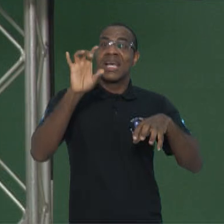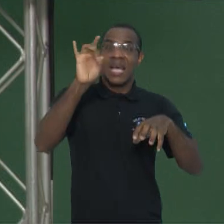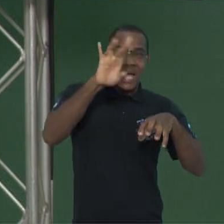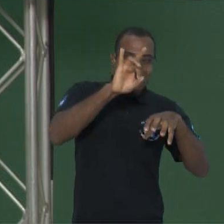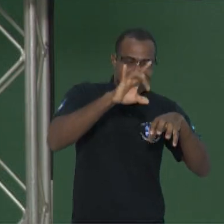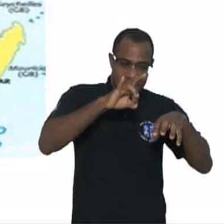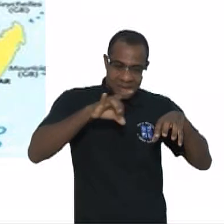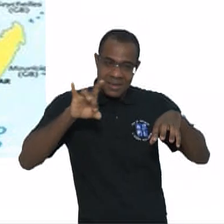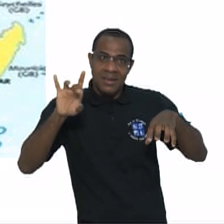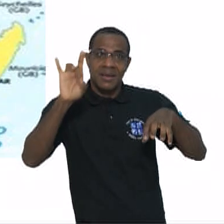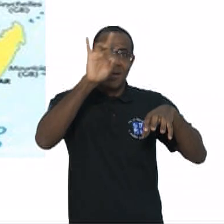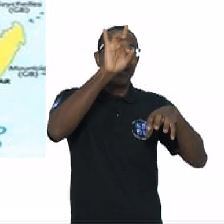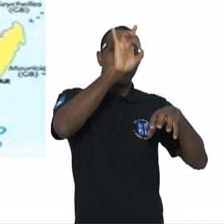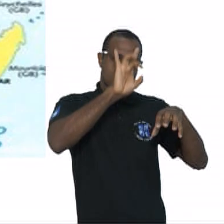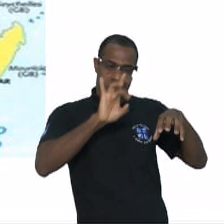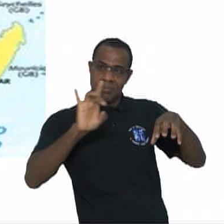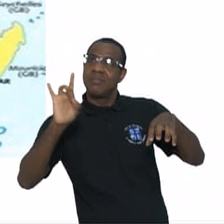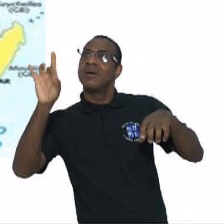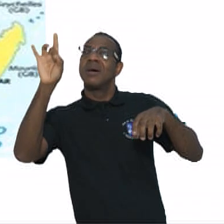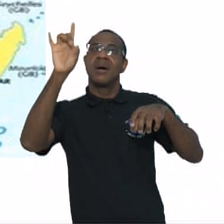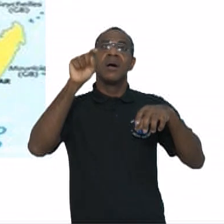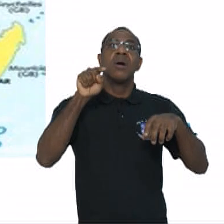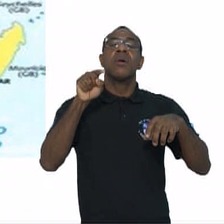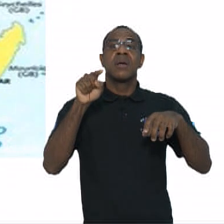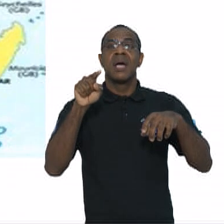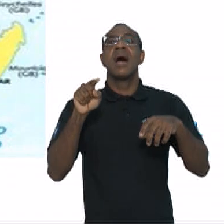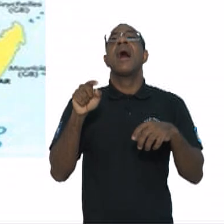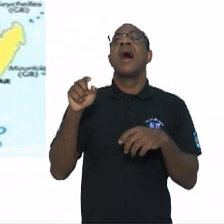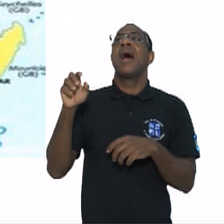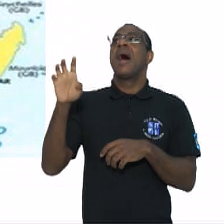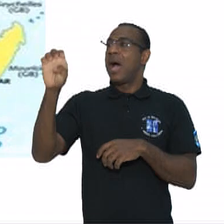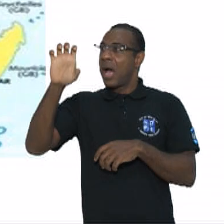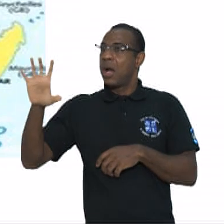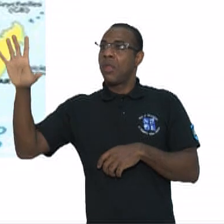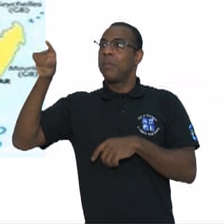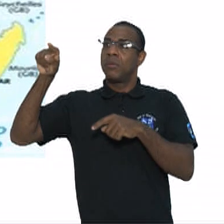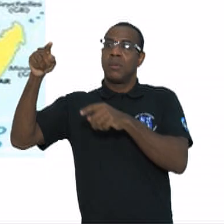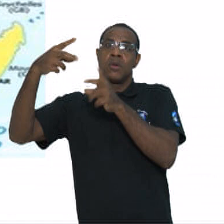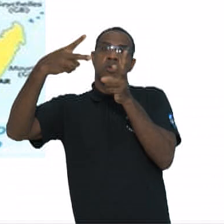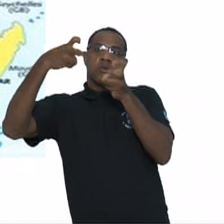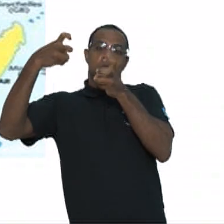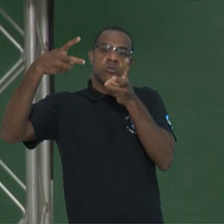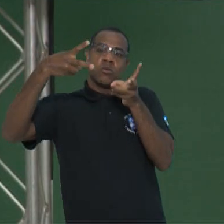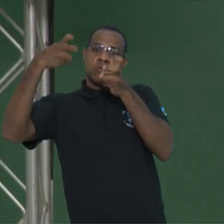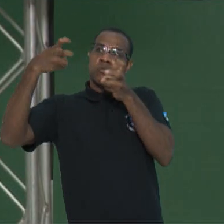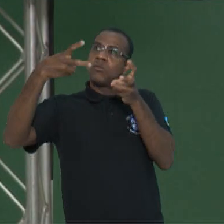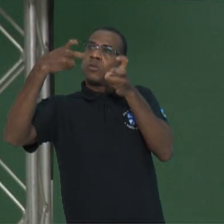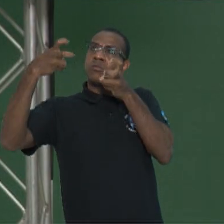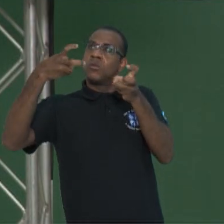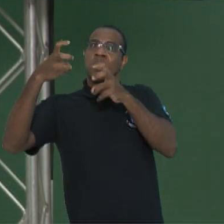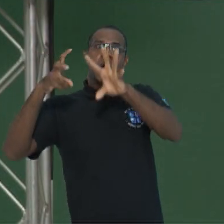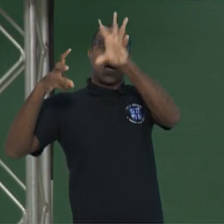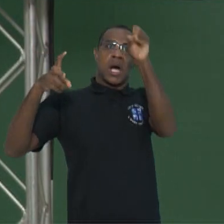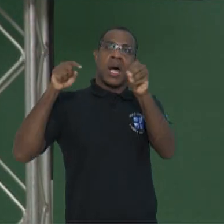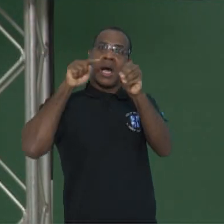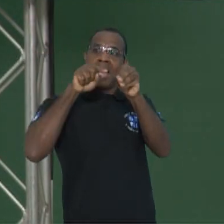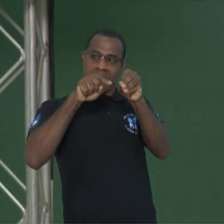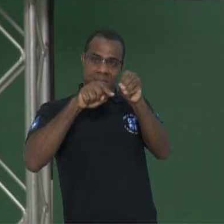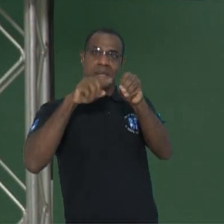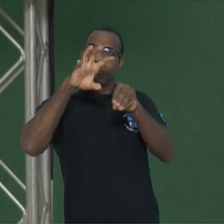partes designada para algum dos países da Europa explorar os recursos, desenvolver alguma atividade de